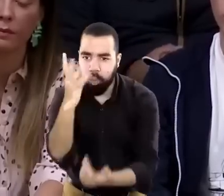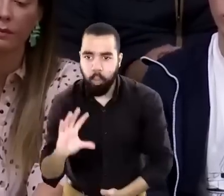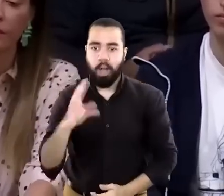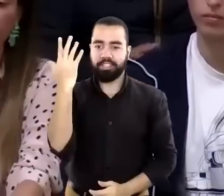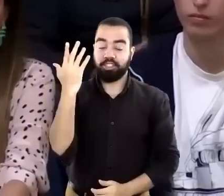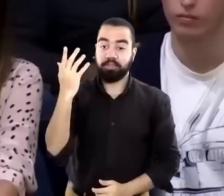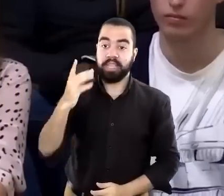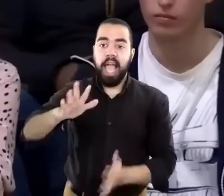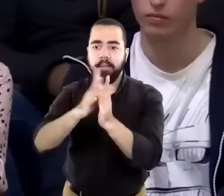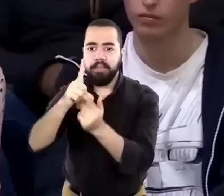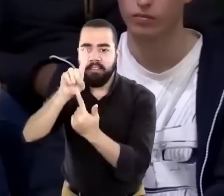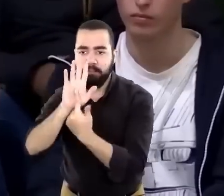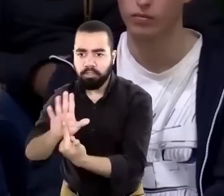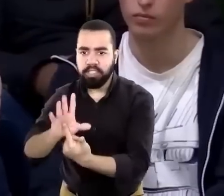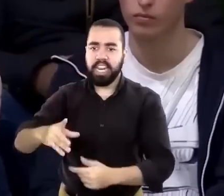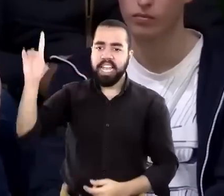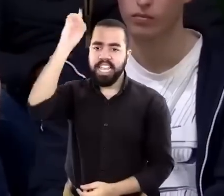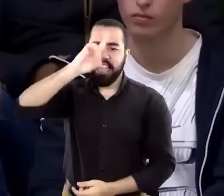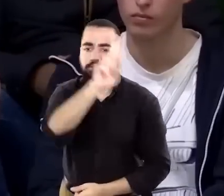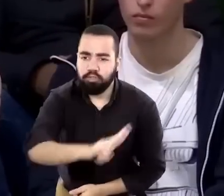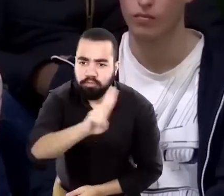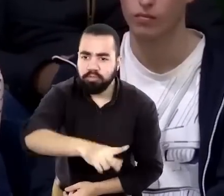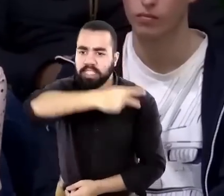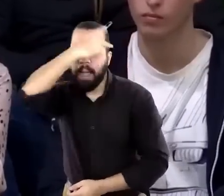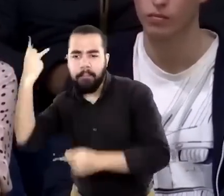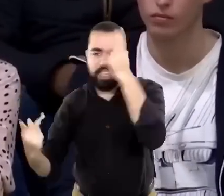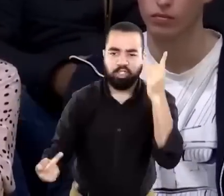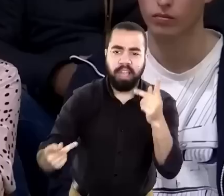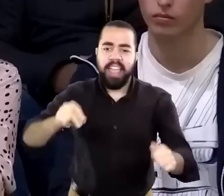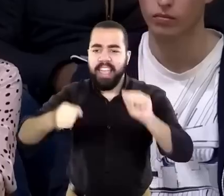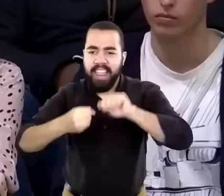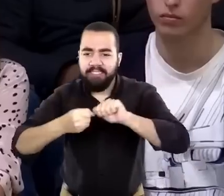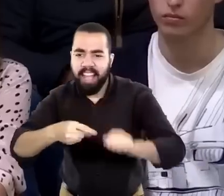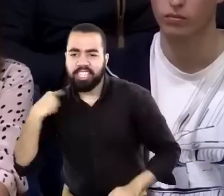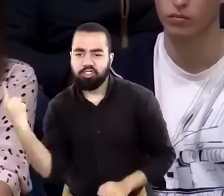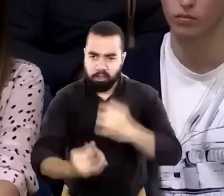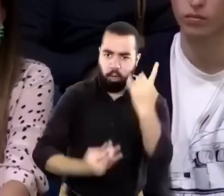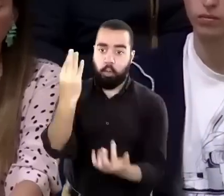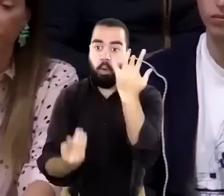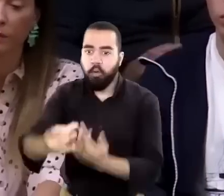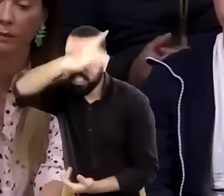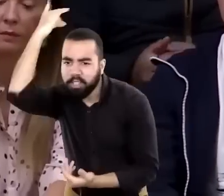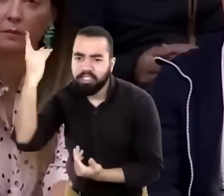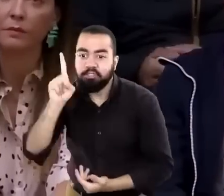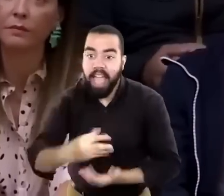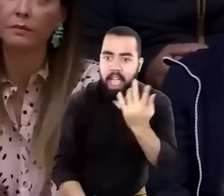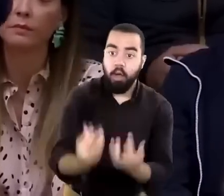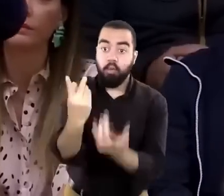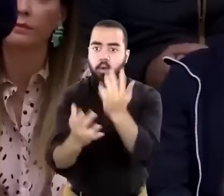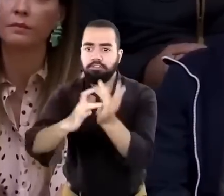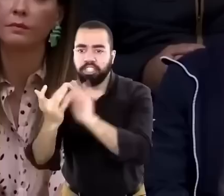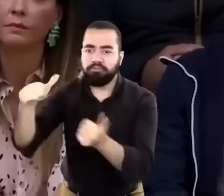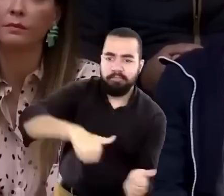faz dos seus ministros labaredas de fogo. A Bíblia diz que Deus, o Espírito Santo, é representado aqui pelo fogo. Jesus